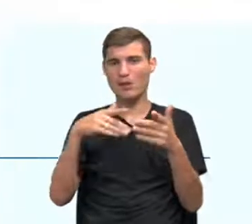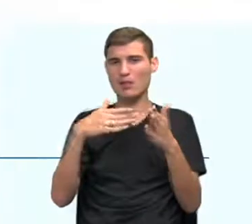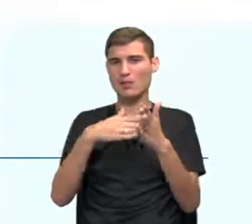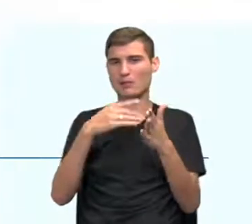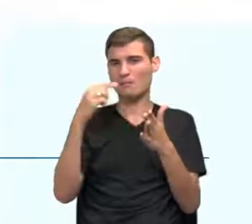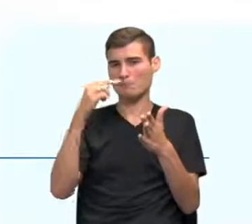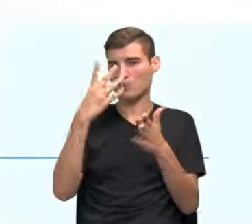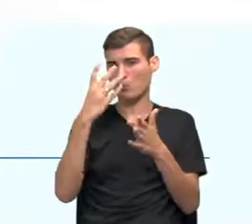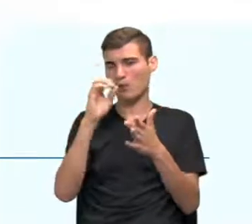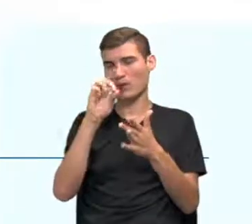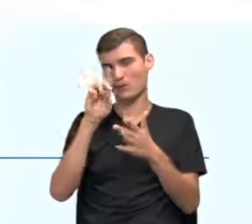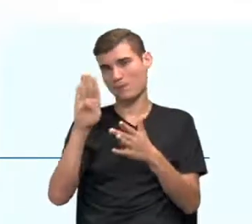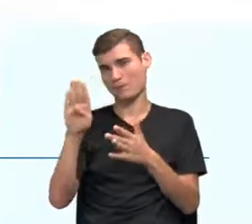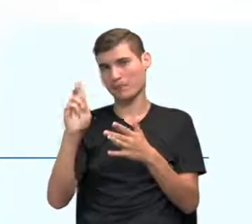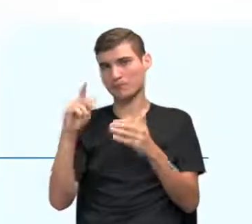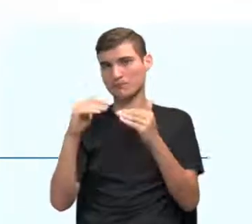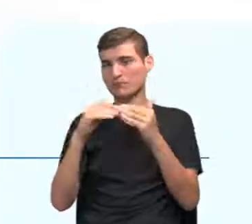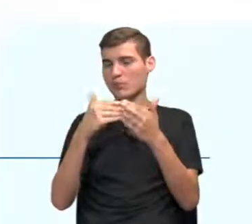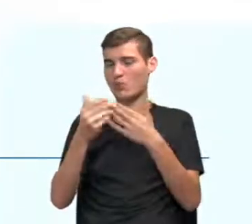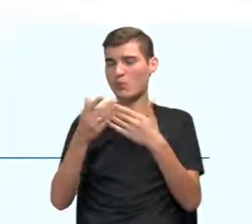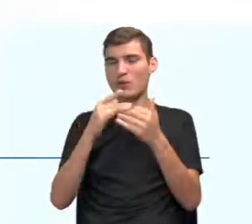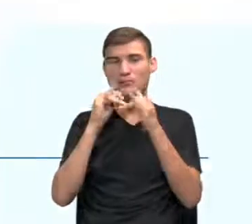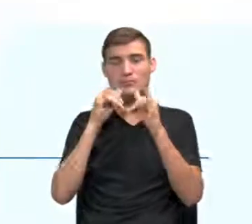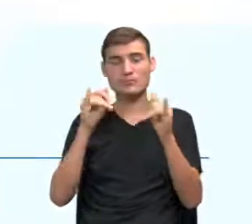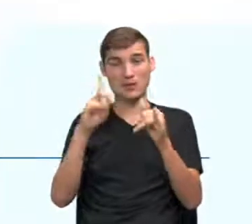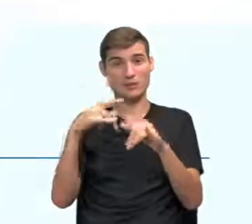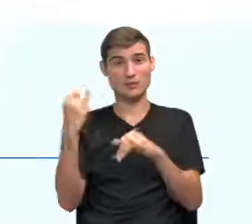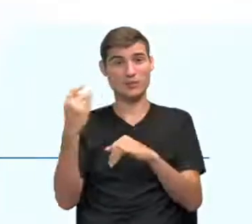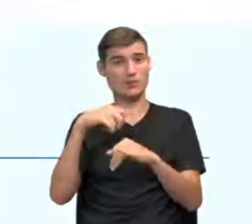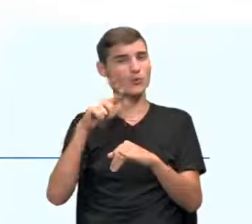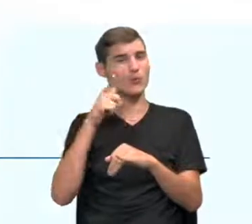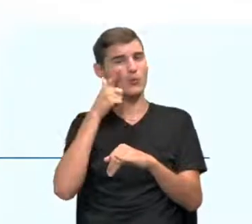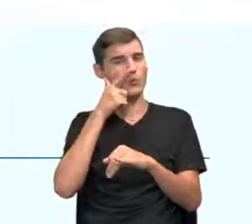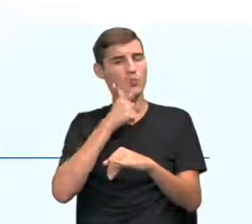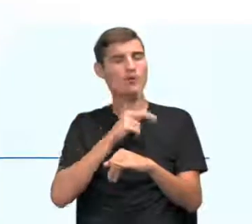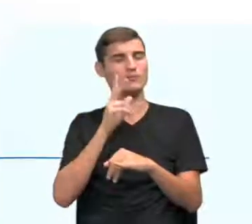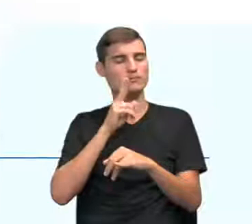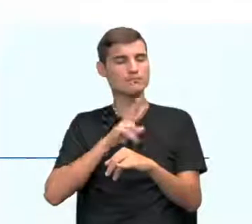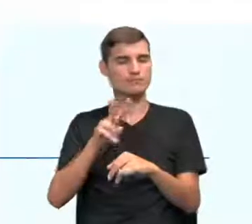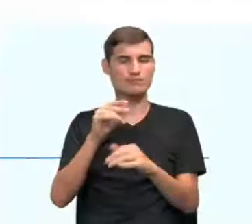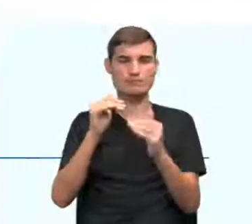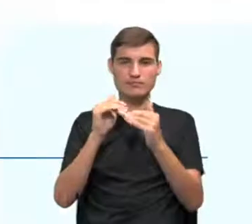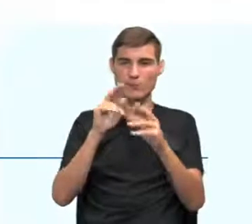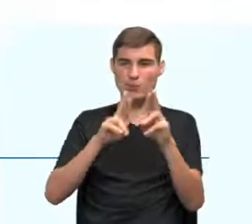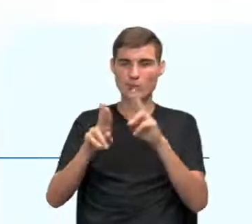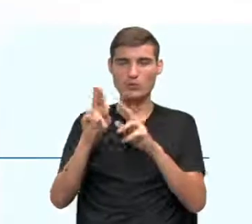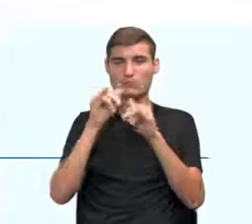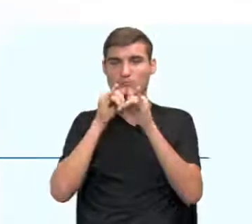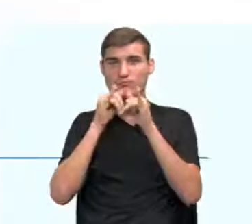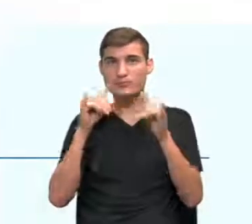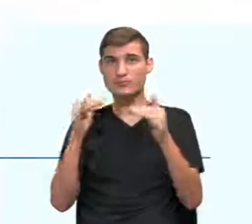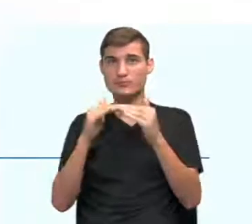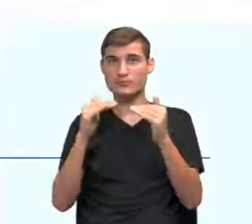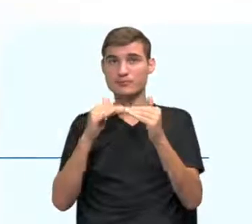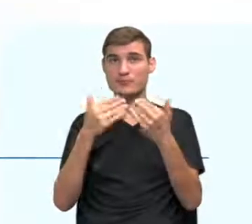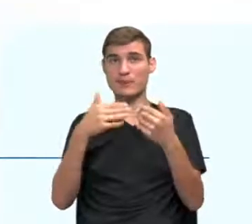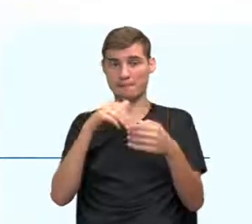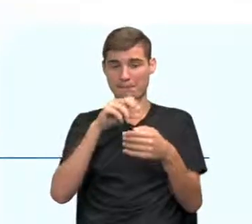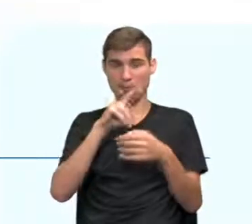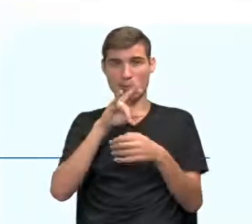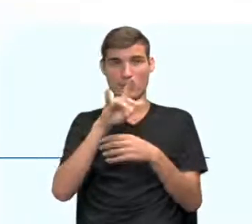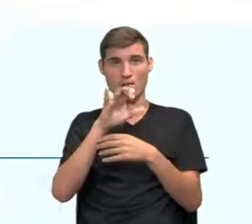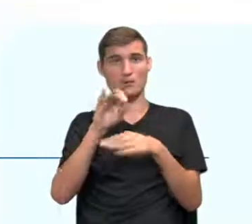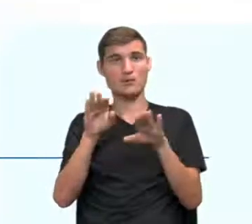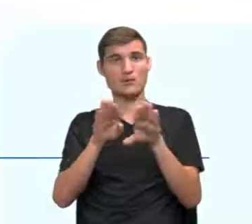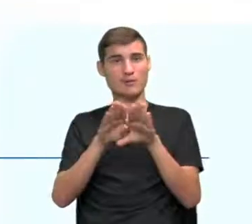dB em qualquer sinal que está sendo transmitido. Então, é muito importante a gente conseguir trabalhar com esse tipo de sinal. E a modulação e a